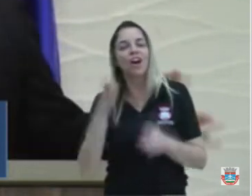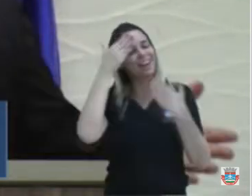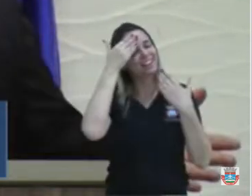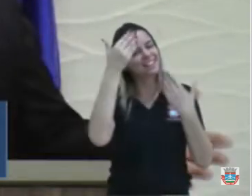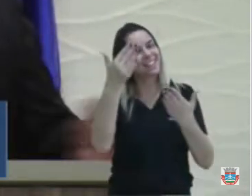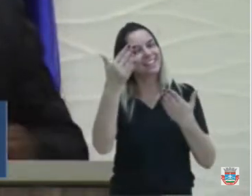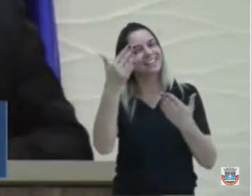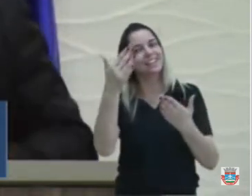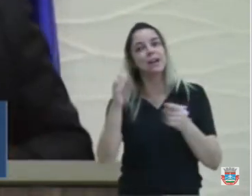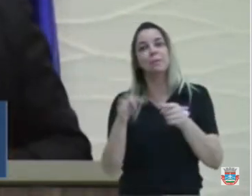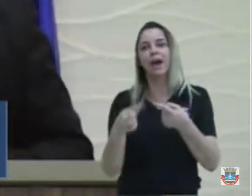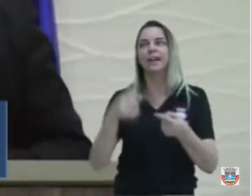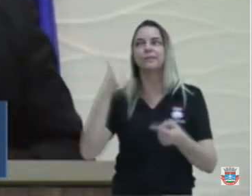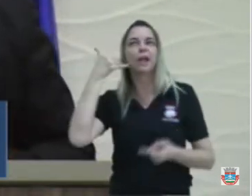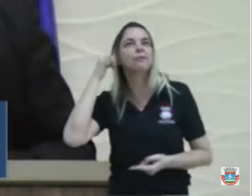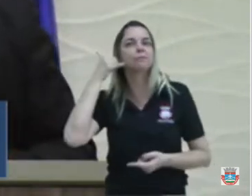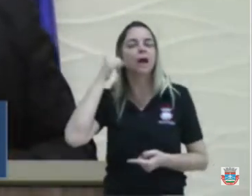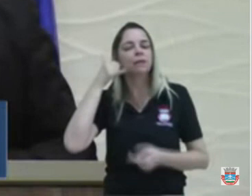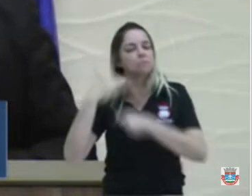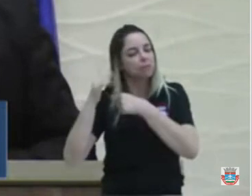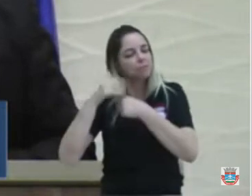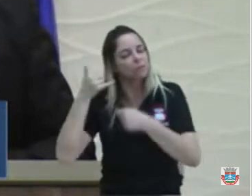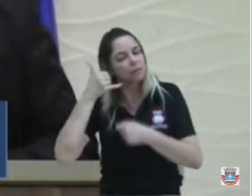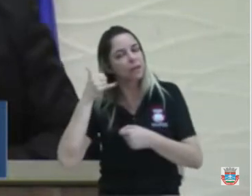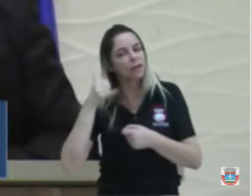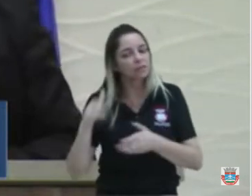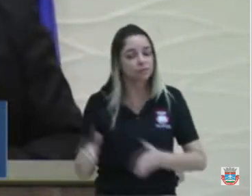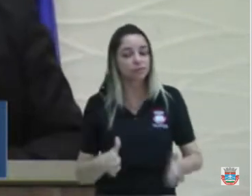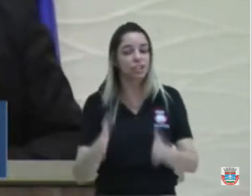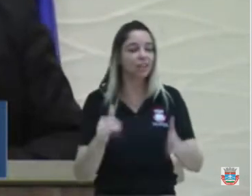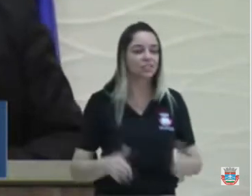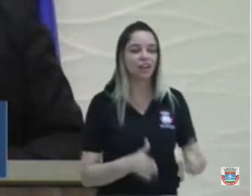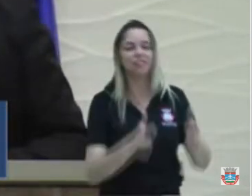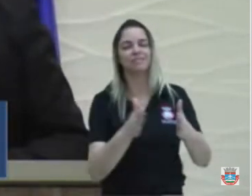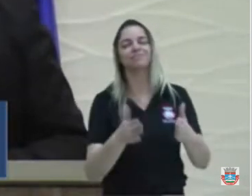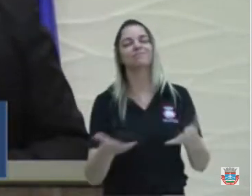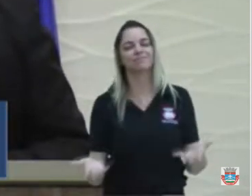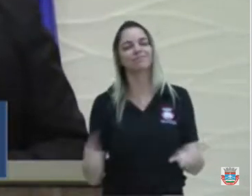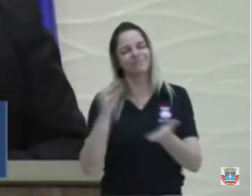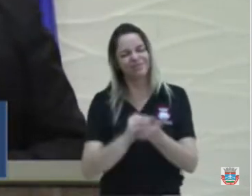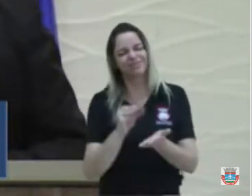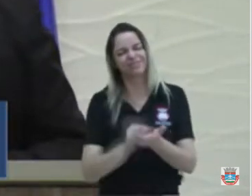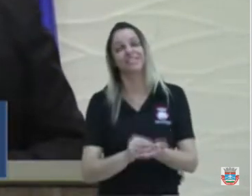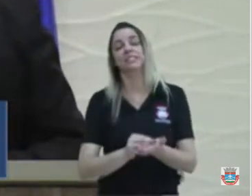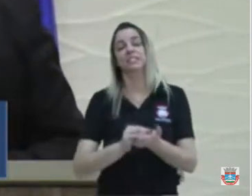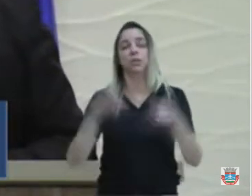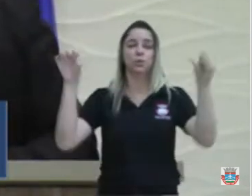o telefone ali não para, chegando mensagem. Sobre estradas, né? Estrada péssima.